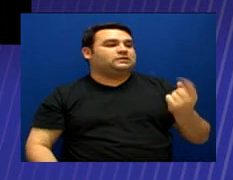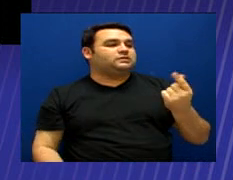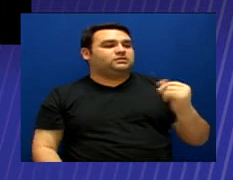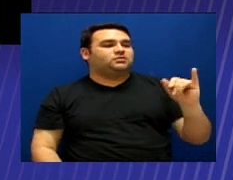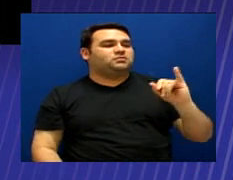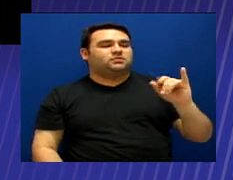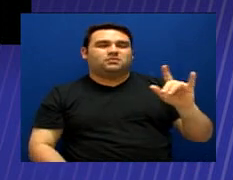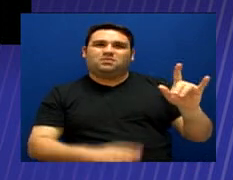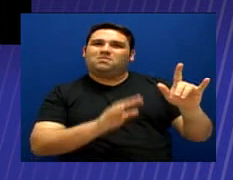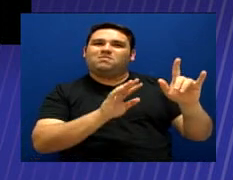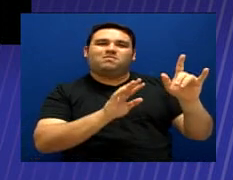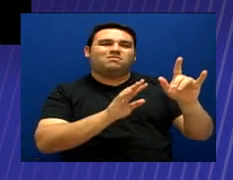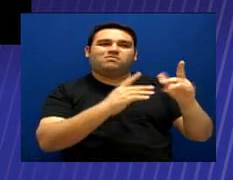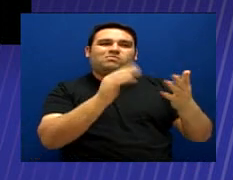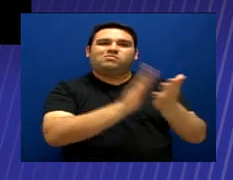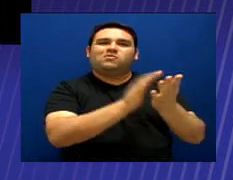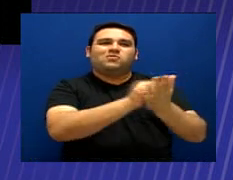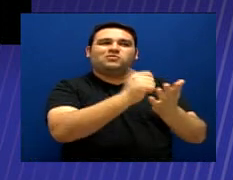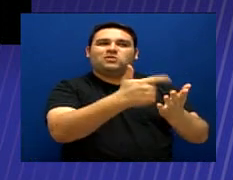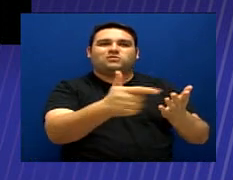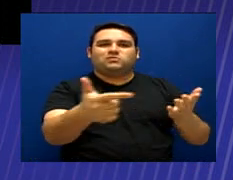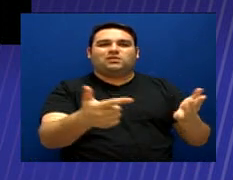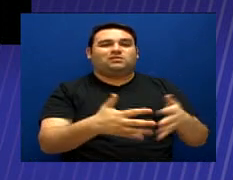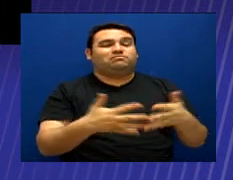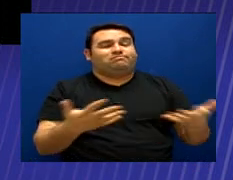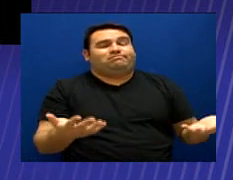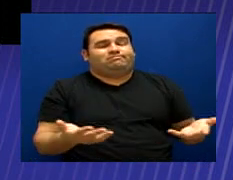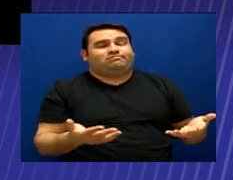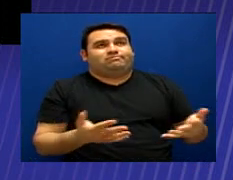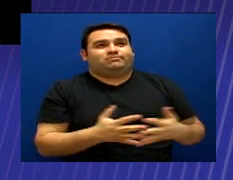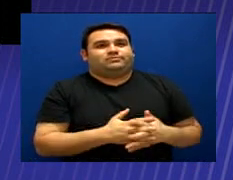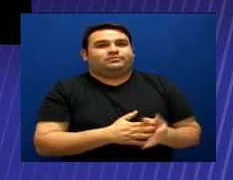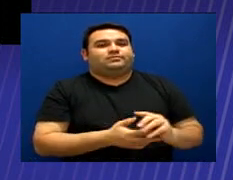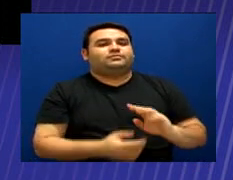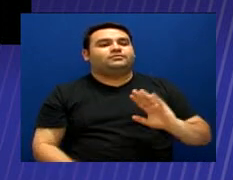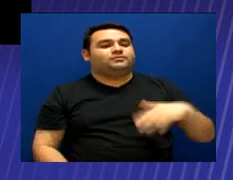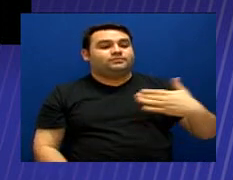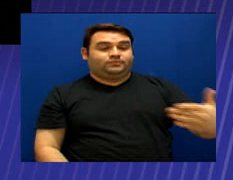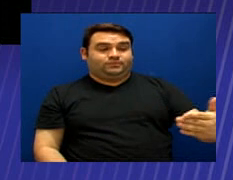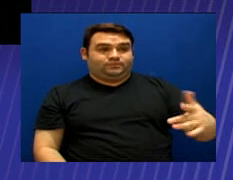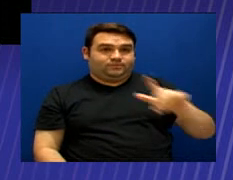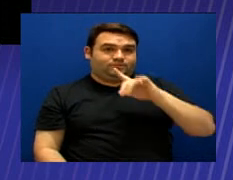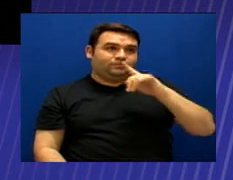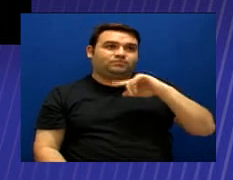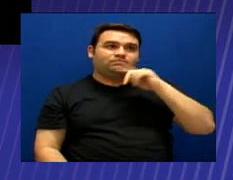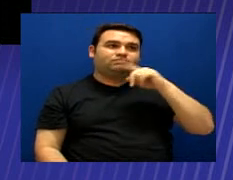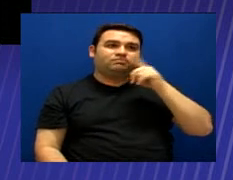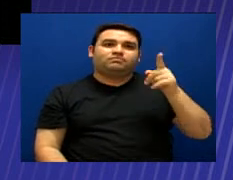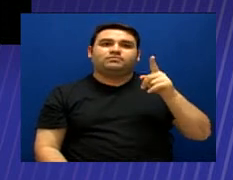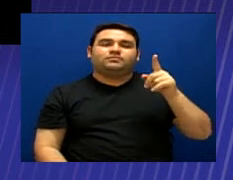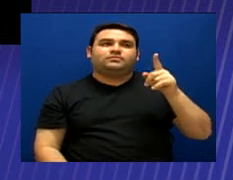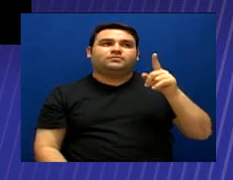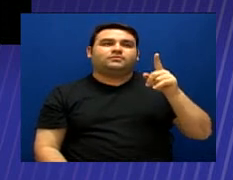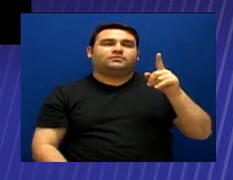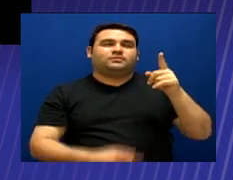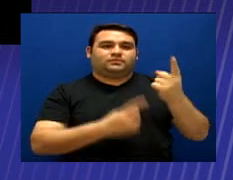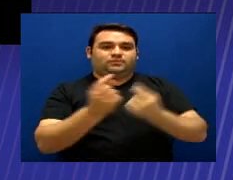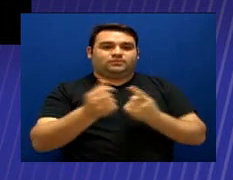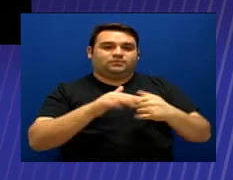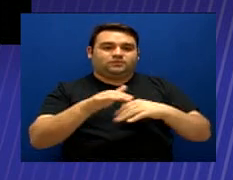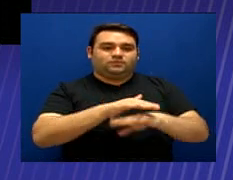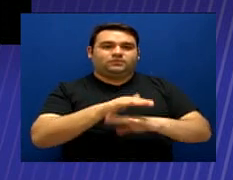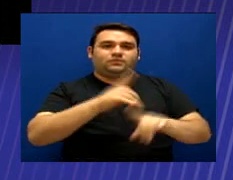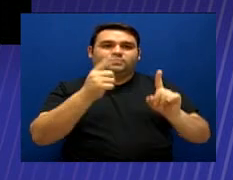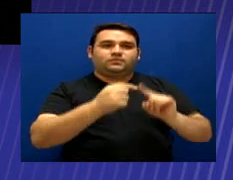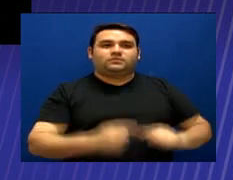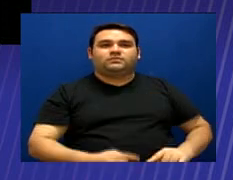recolhimento dessas multas, dessas taxas. E por consequência disso, a gente não consegue ter um caixa para poder